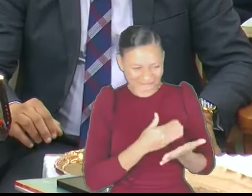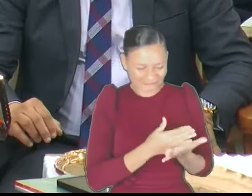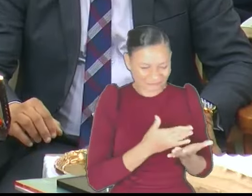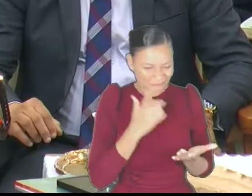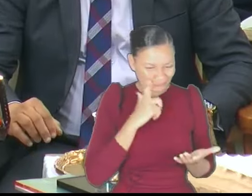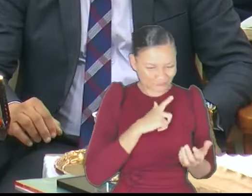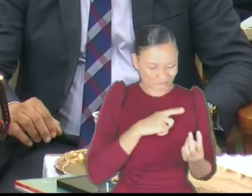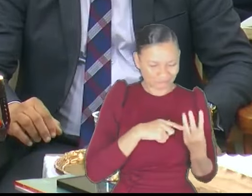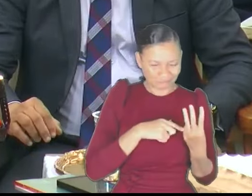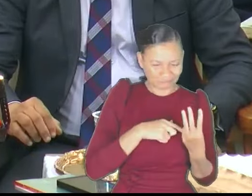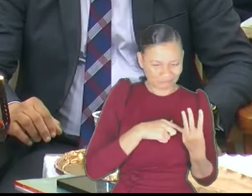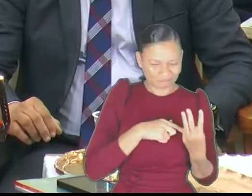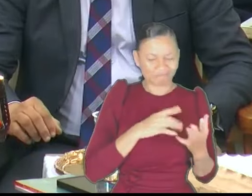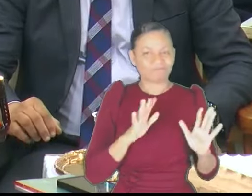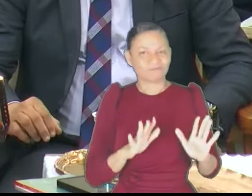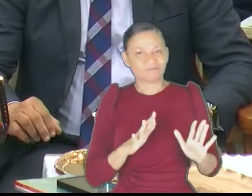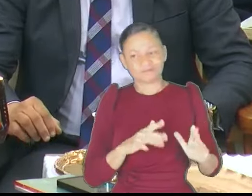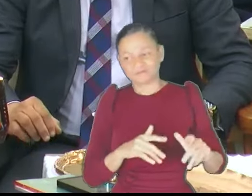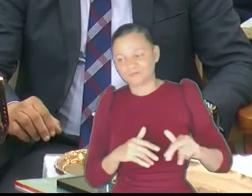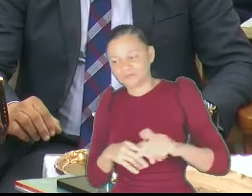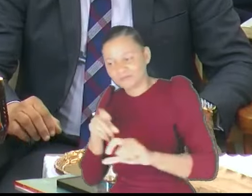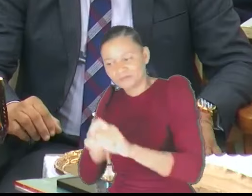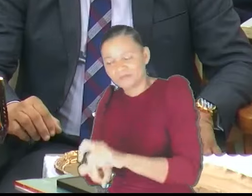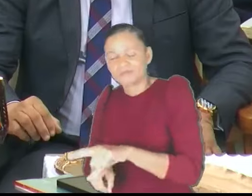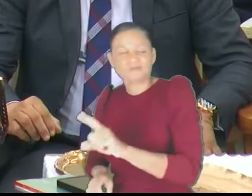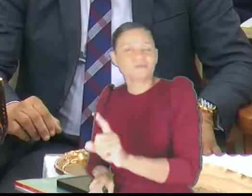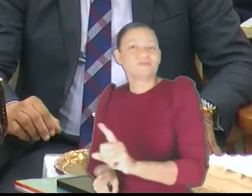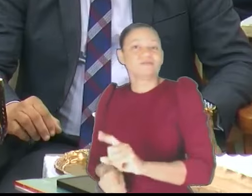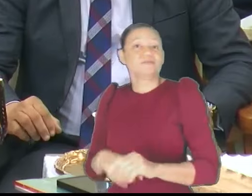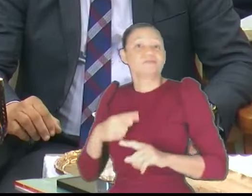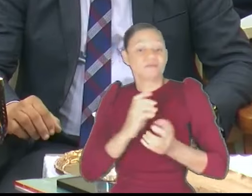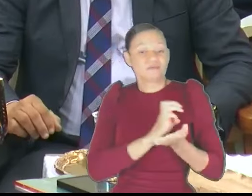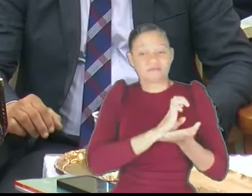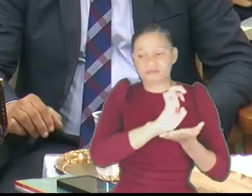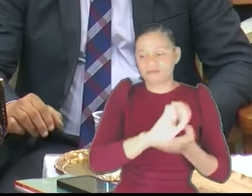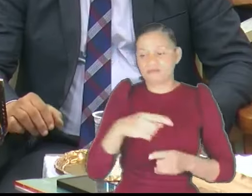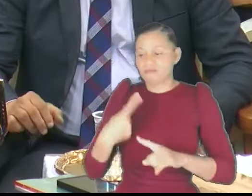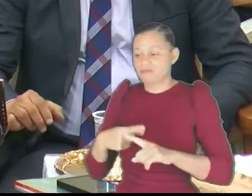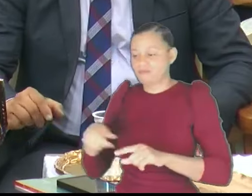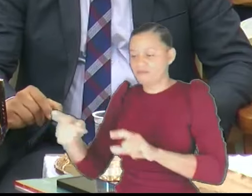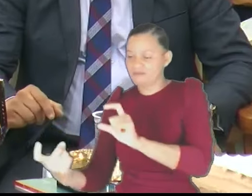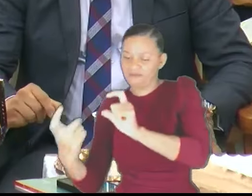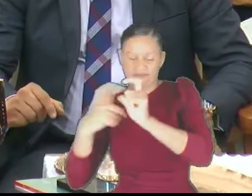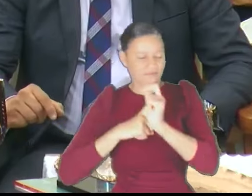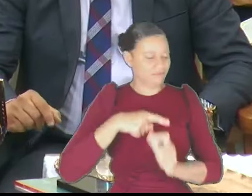Elias não foi lá porque ele dependia dela. Elias foi lá porque ela dependia dele.